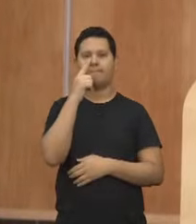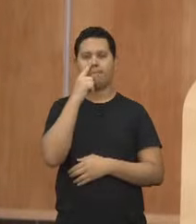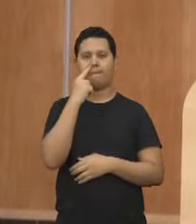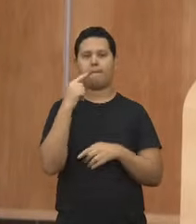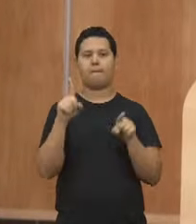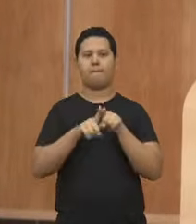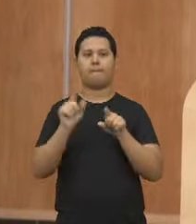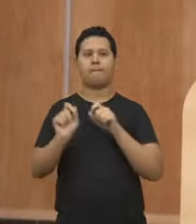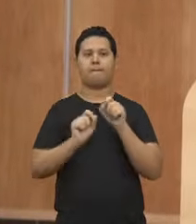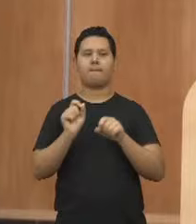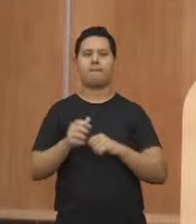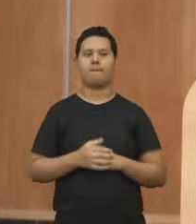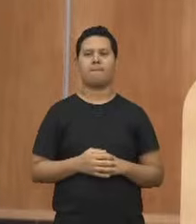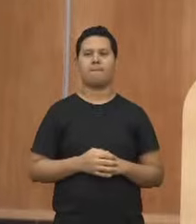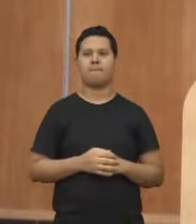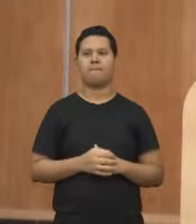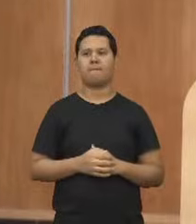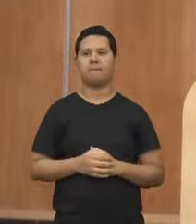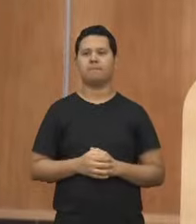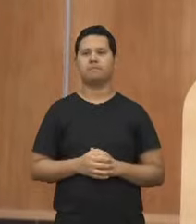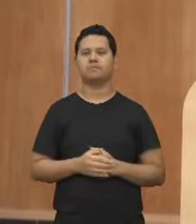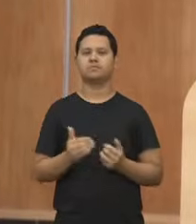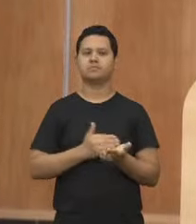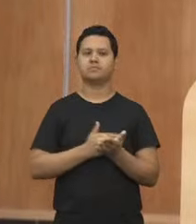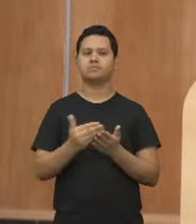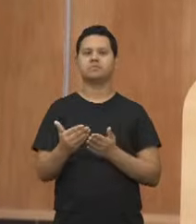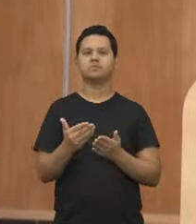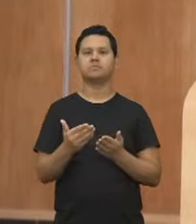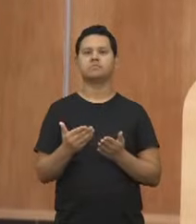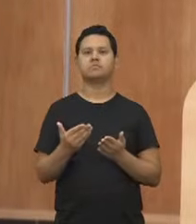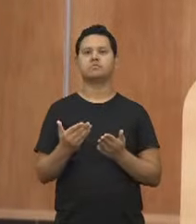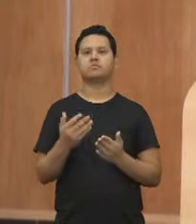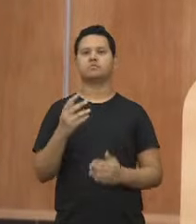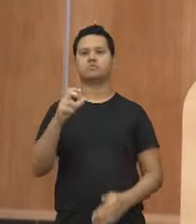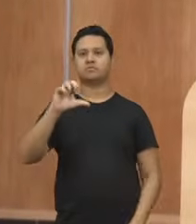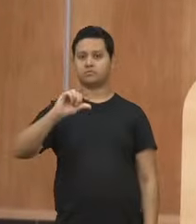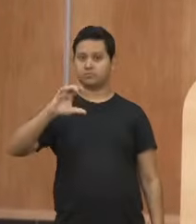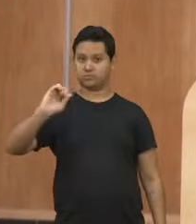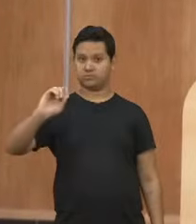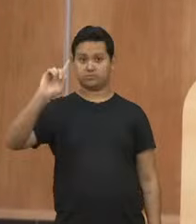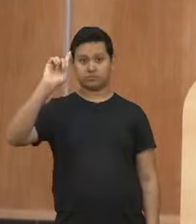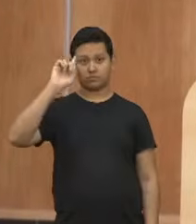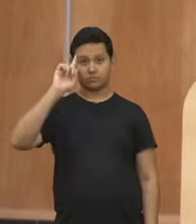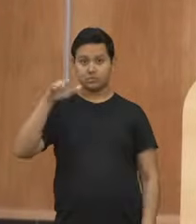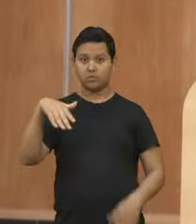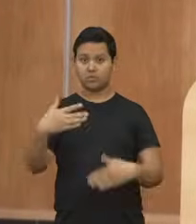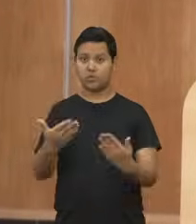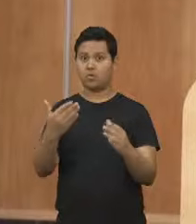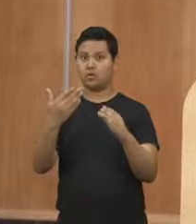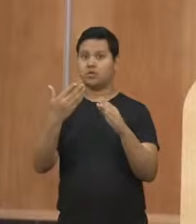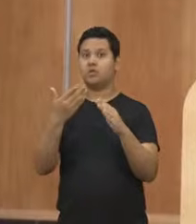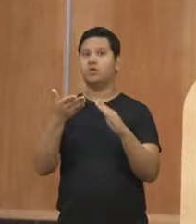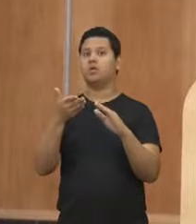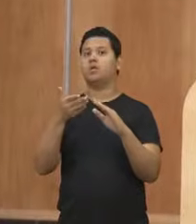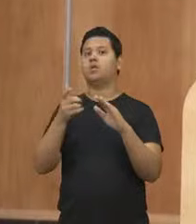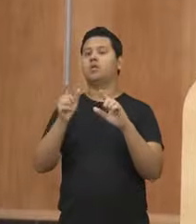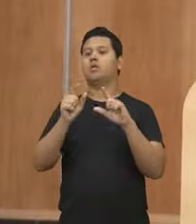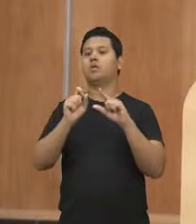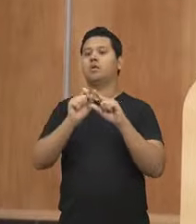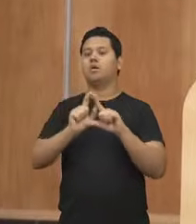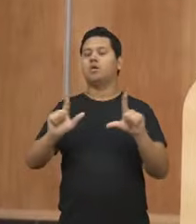seguinte também, que ela passará a valer 90 dias após a sua publicação em relação